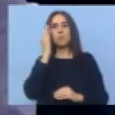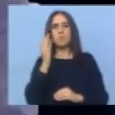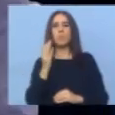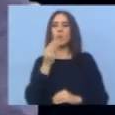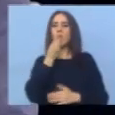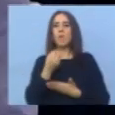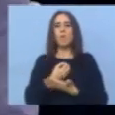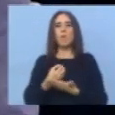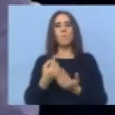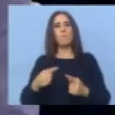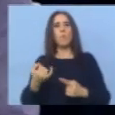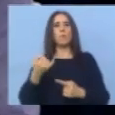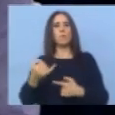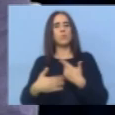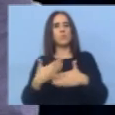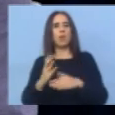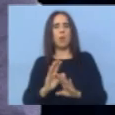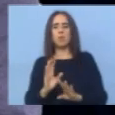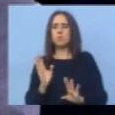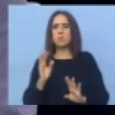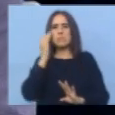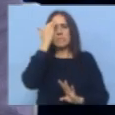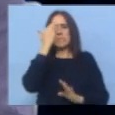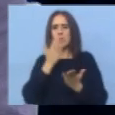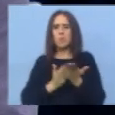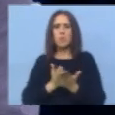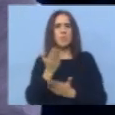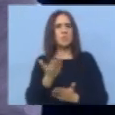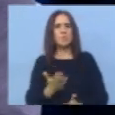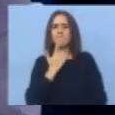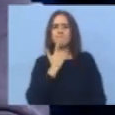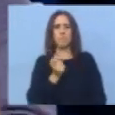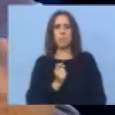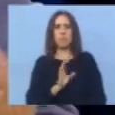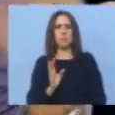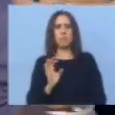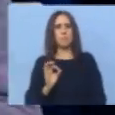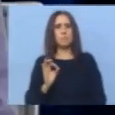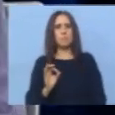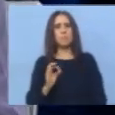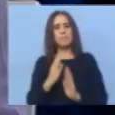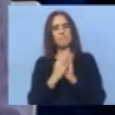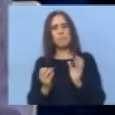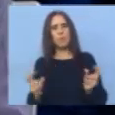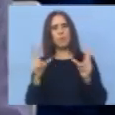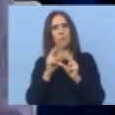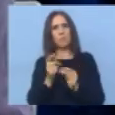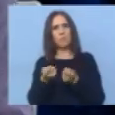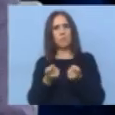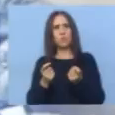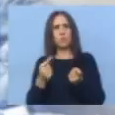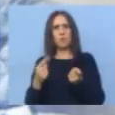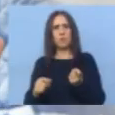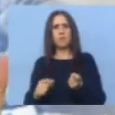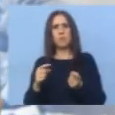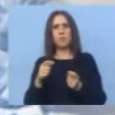segue na mesma, é uma chamada clara de consciência de dizer isto não pode continuar assim, não é? Temos que, de facto, introduzir paradigmas novos na gestão da E é uma jornada que